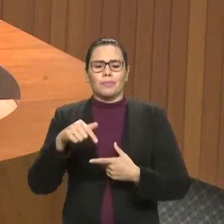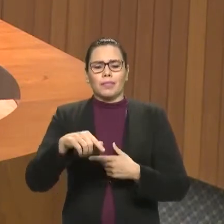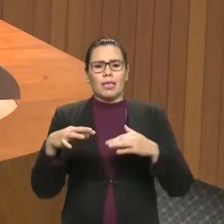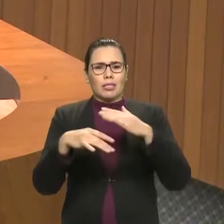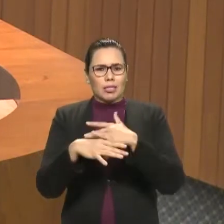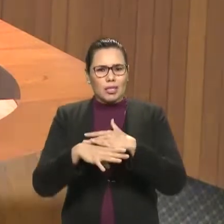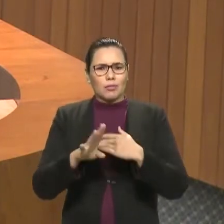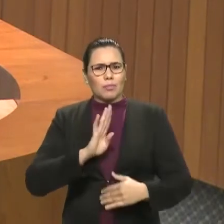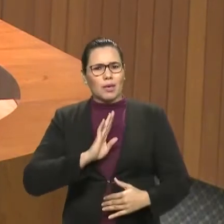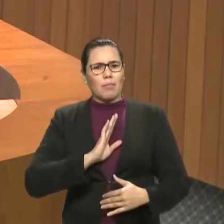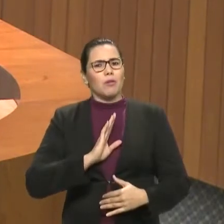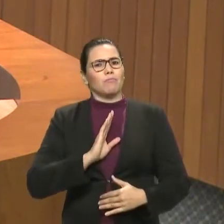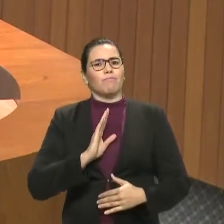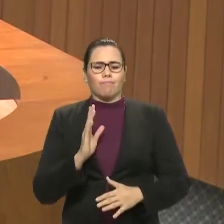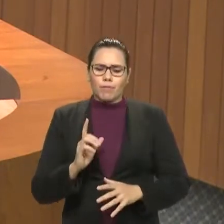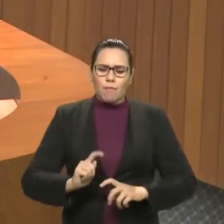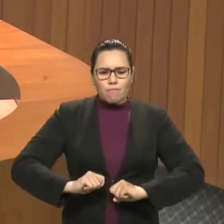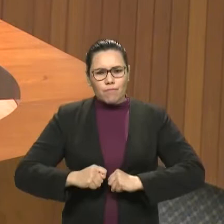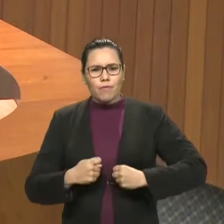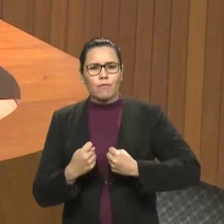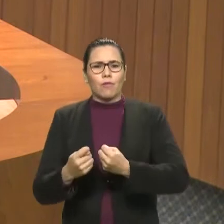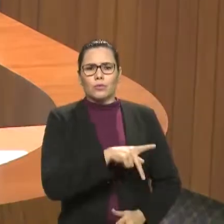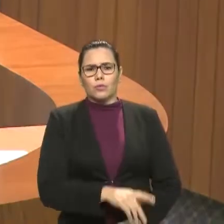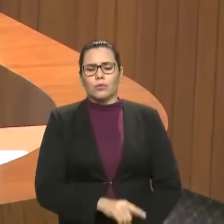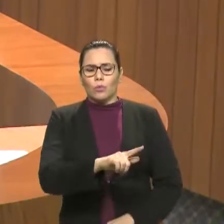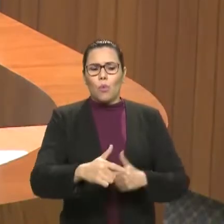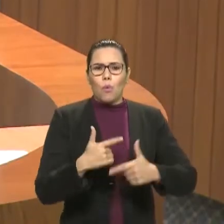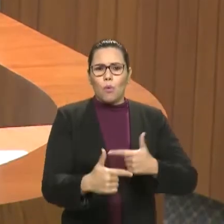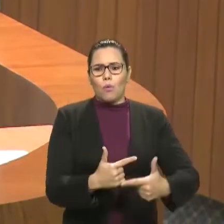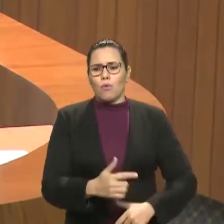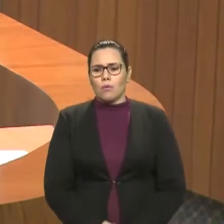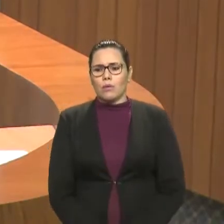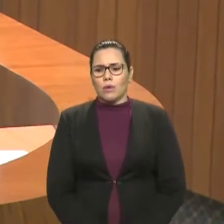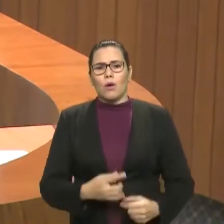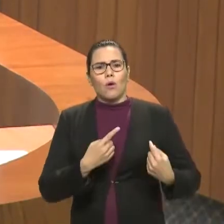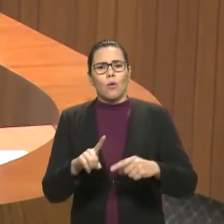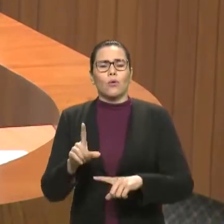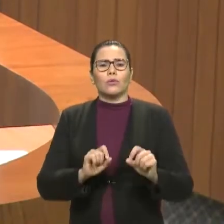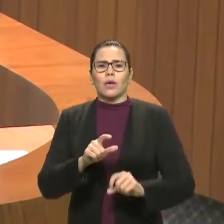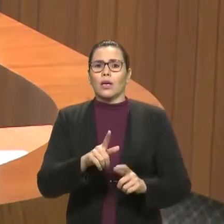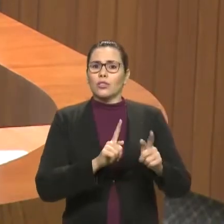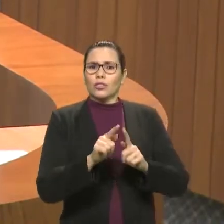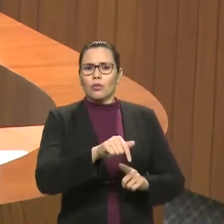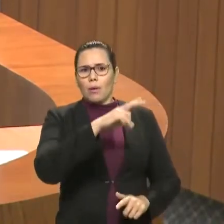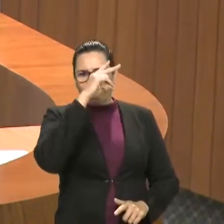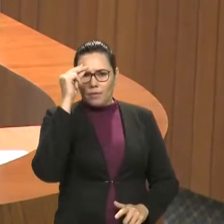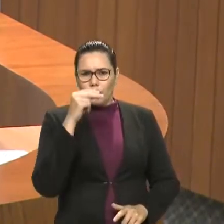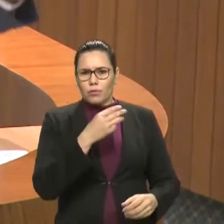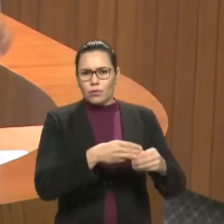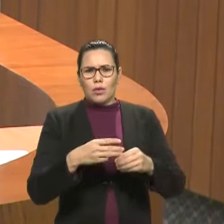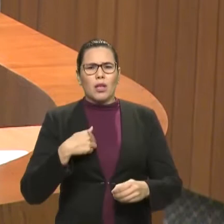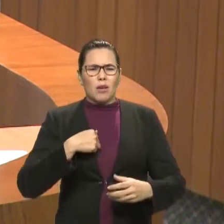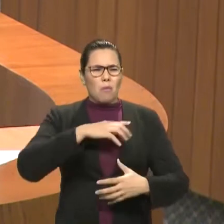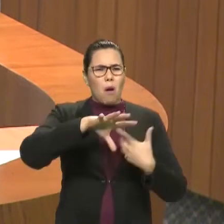a nossa economia vem fortalecer o nosso sistema de saúde ainda na sessão de terça-feira o deputado Wellington do curso